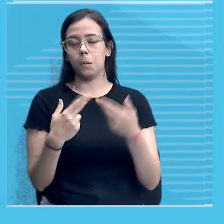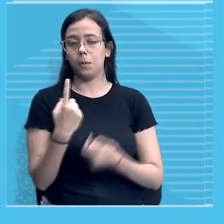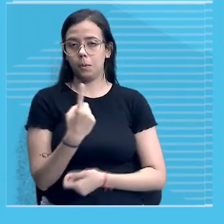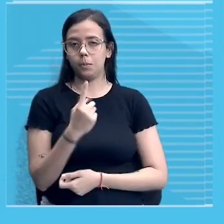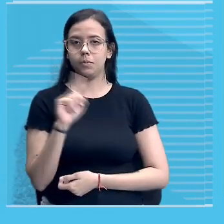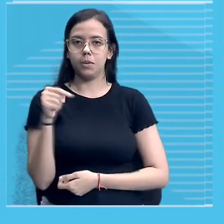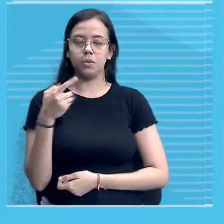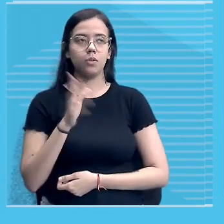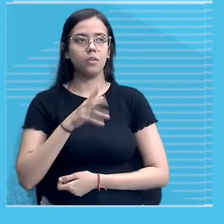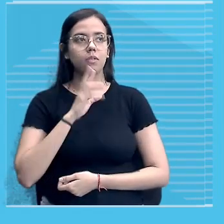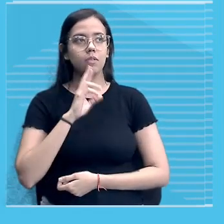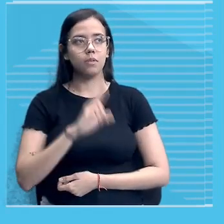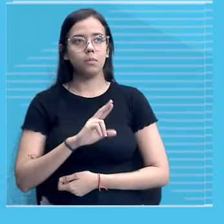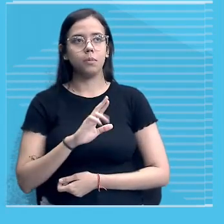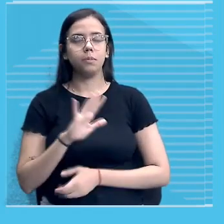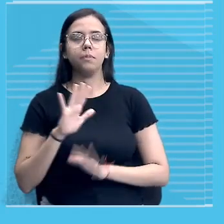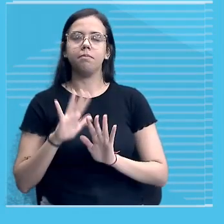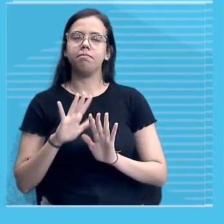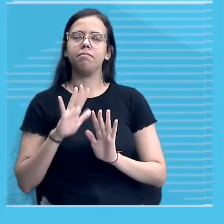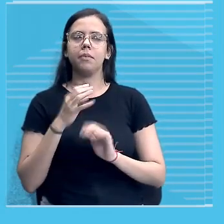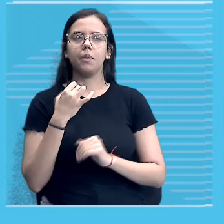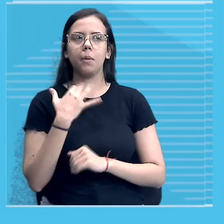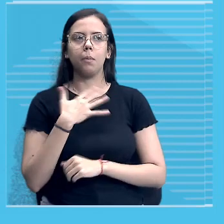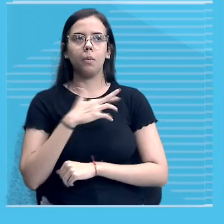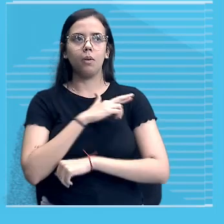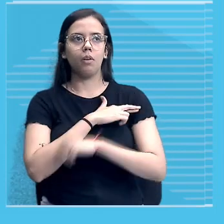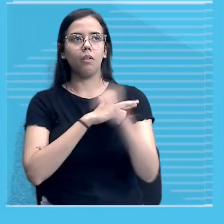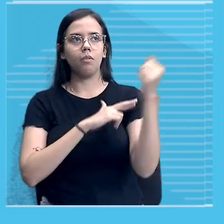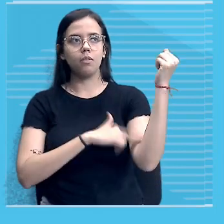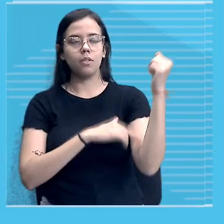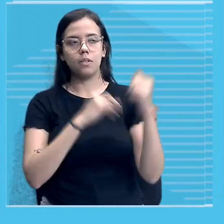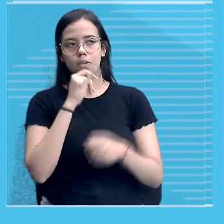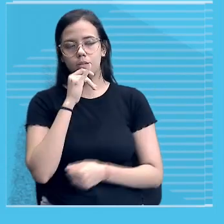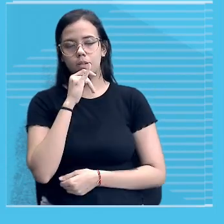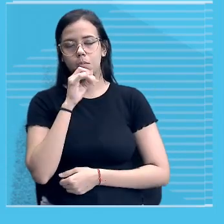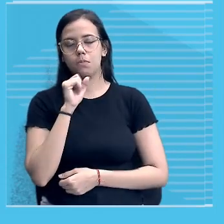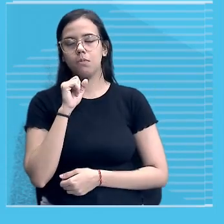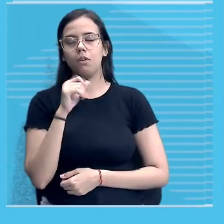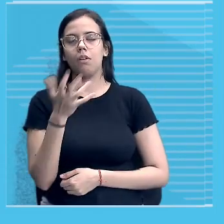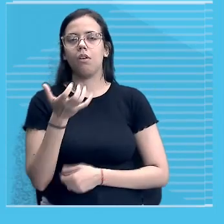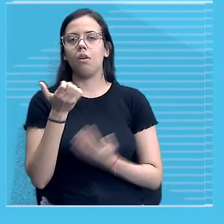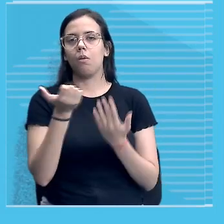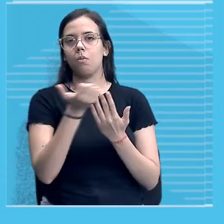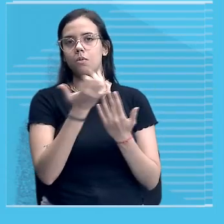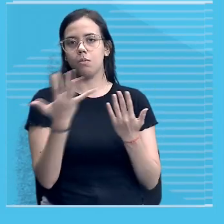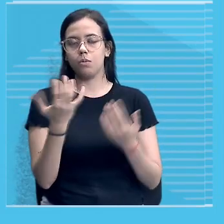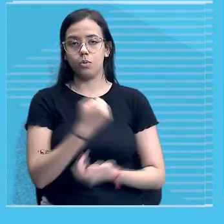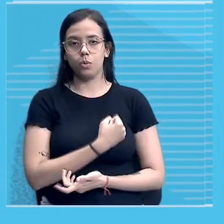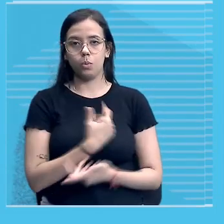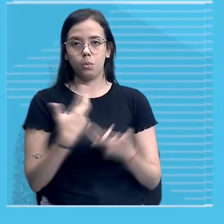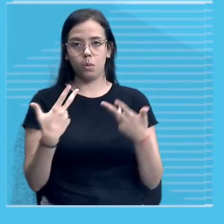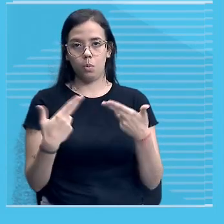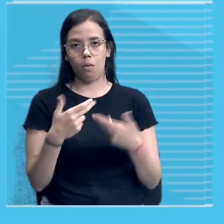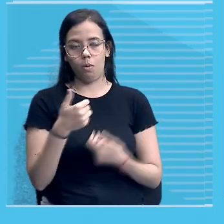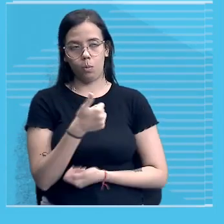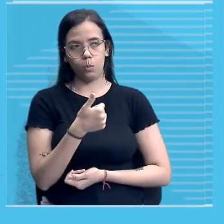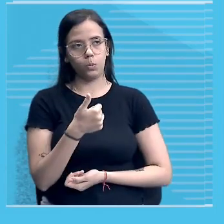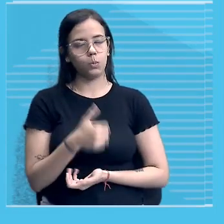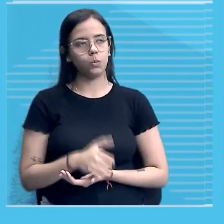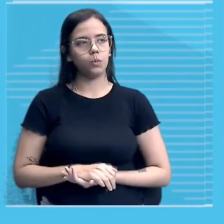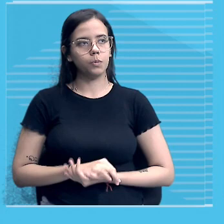né mas não custa nada reforçar Você quer um expoente em que o número seja igual a 1 né